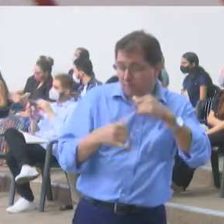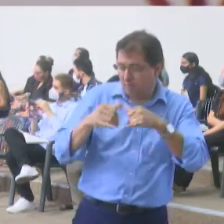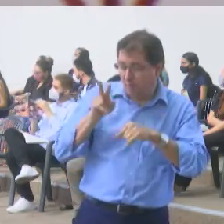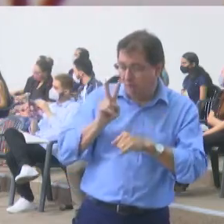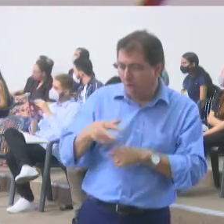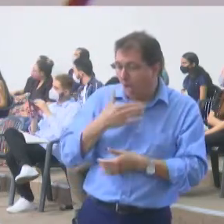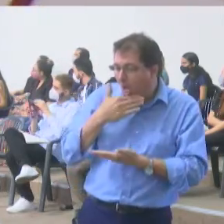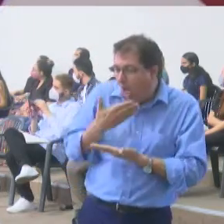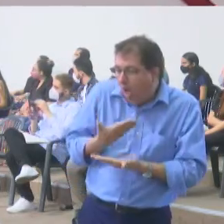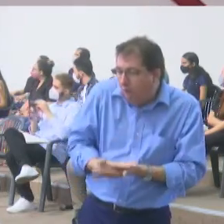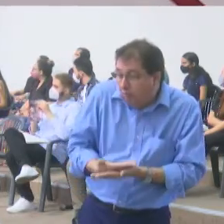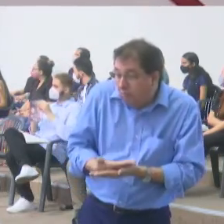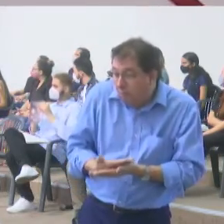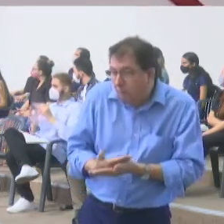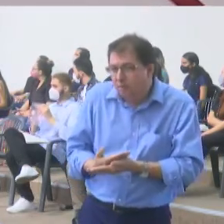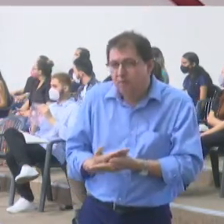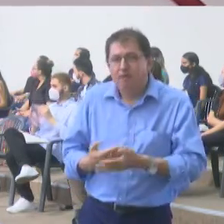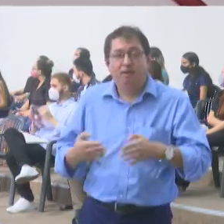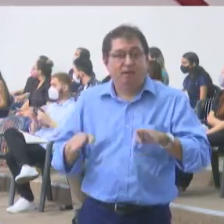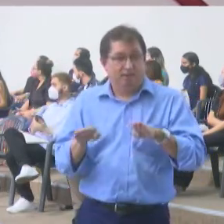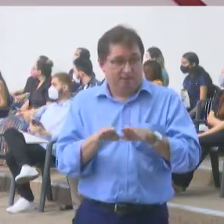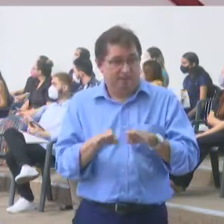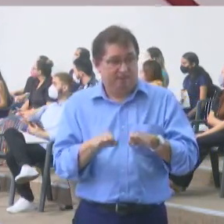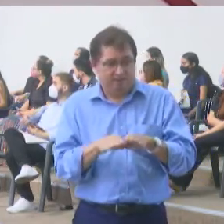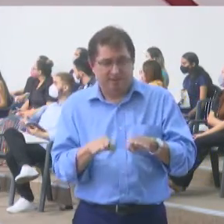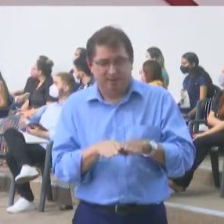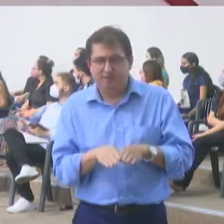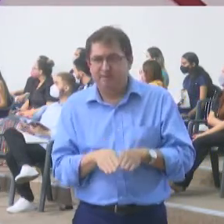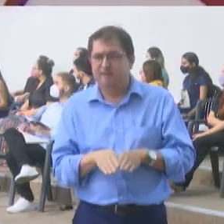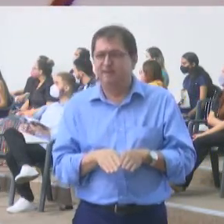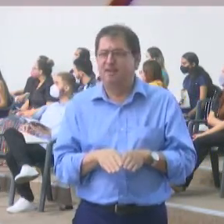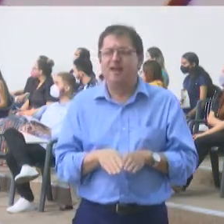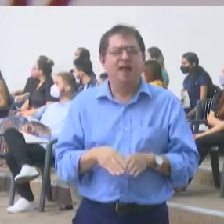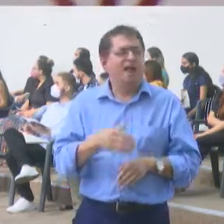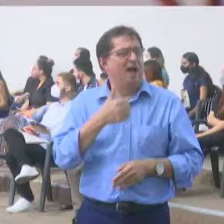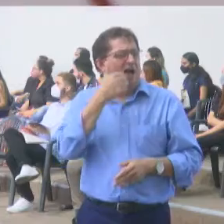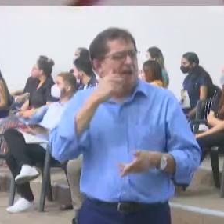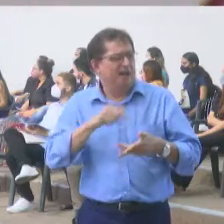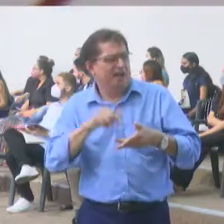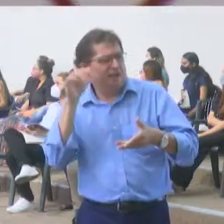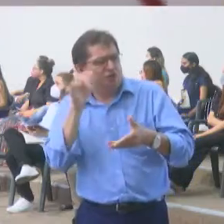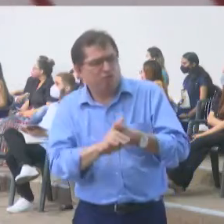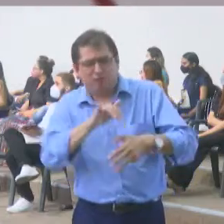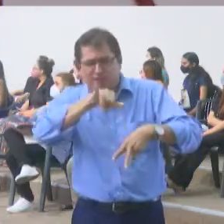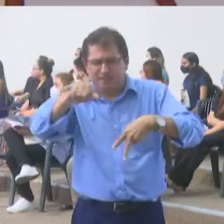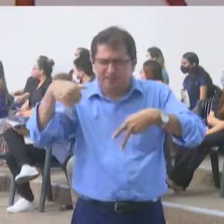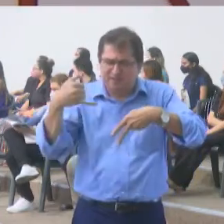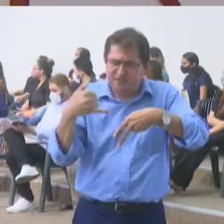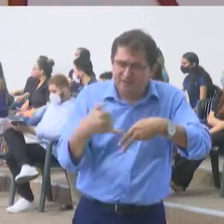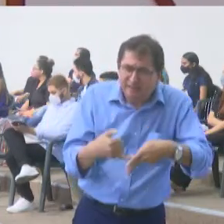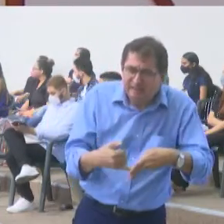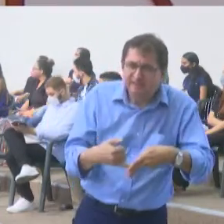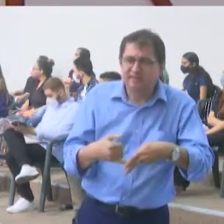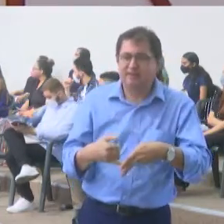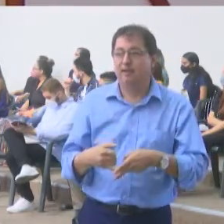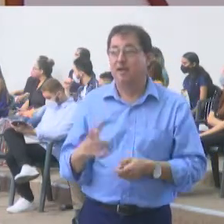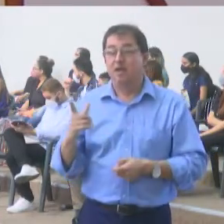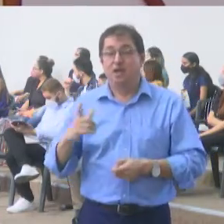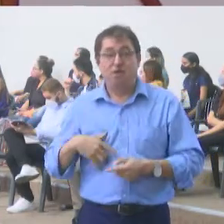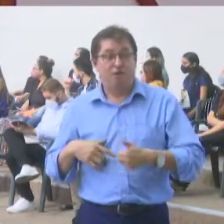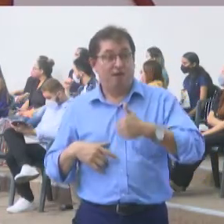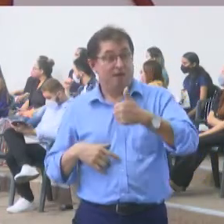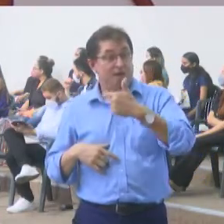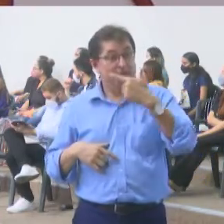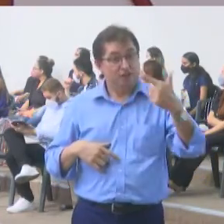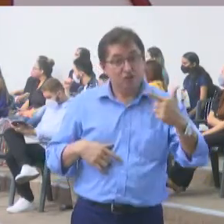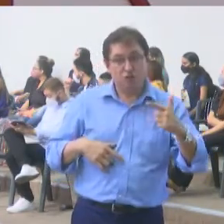de fertilidade. Assim como foi com Lia, assim como foi com Raquel, as duas esposas de Jacó que geraram as 12 tribos de Israel. Assim